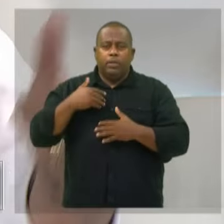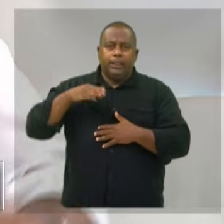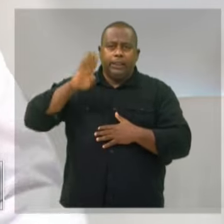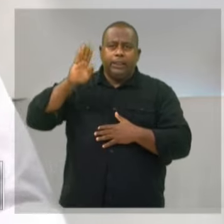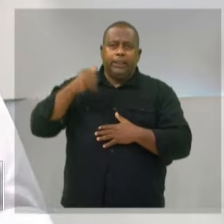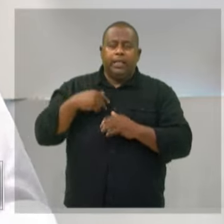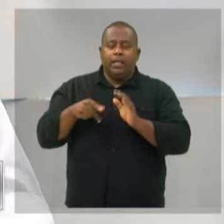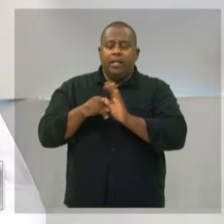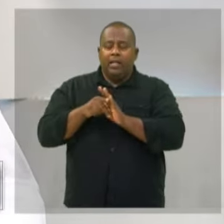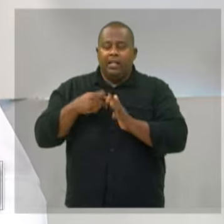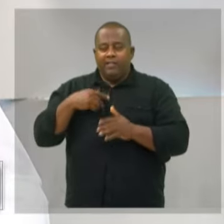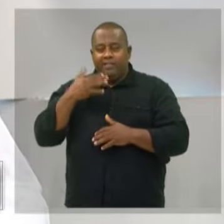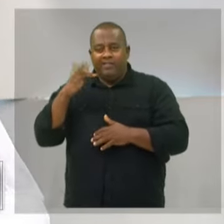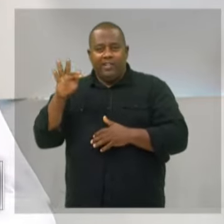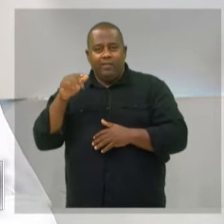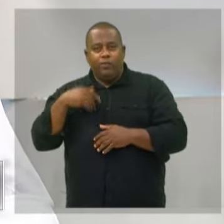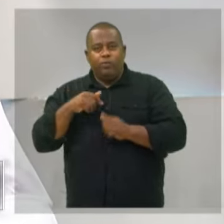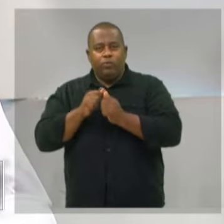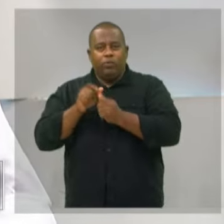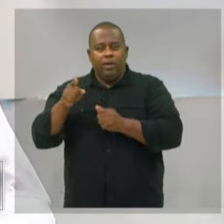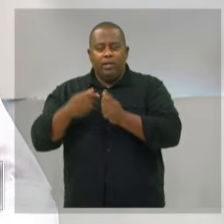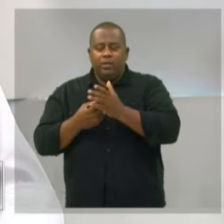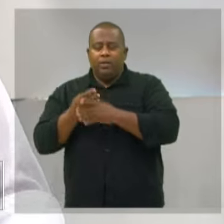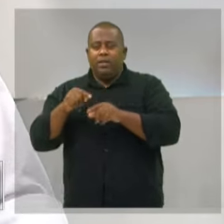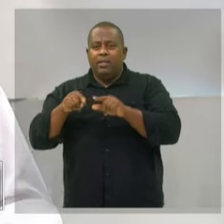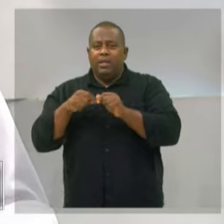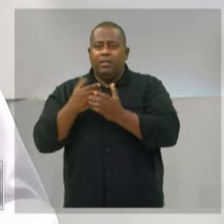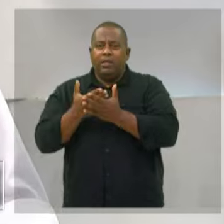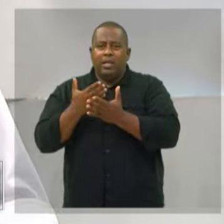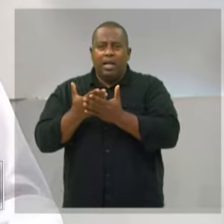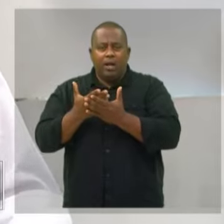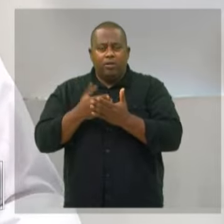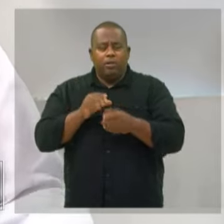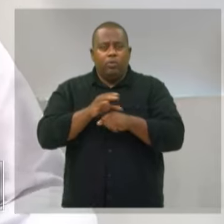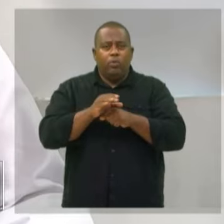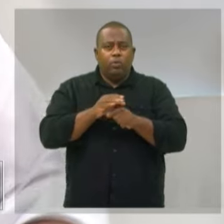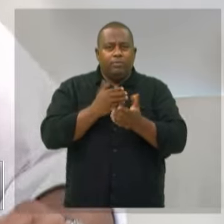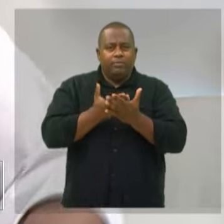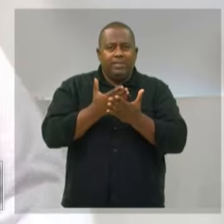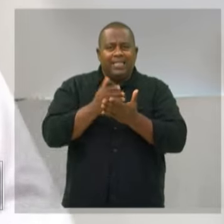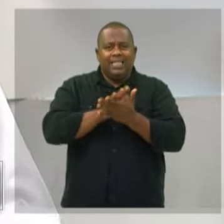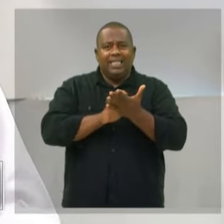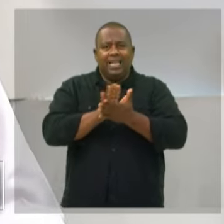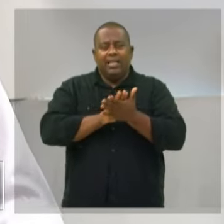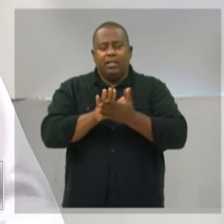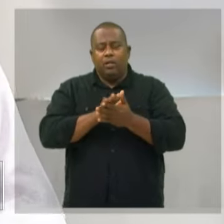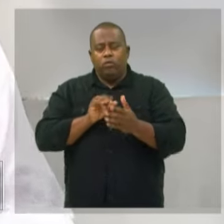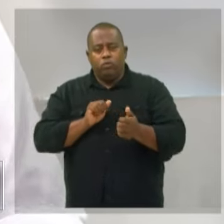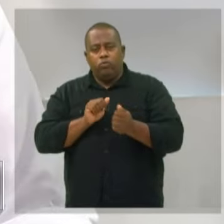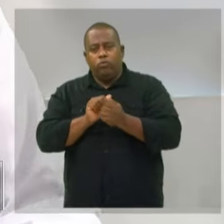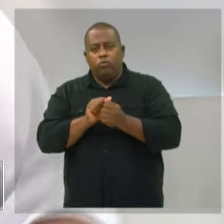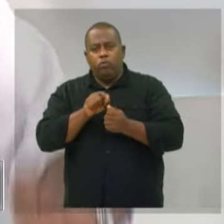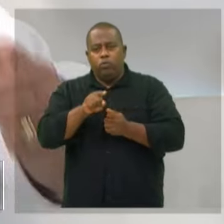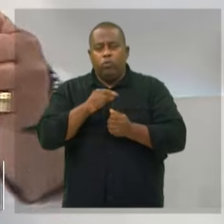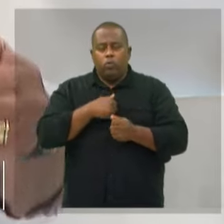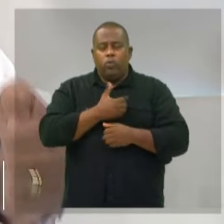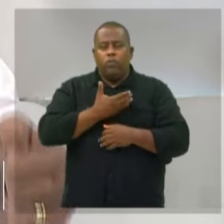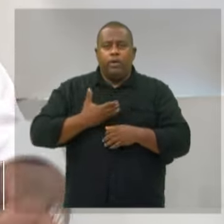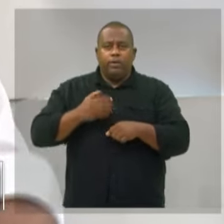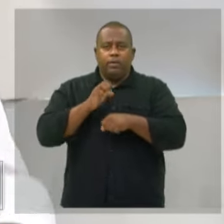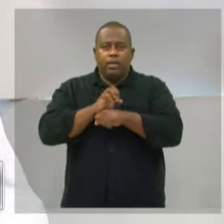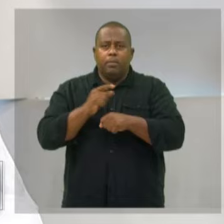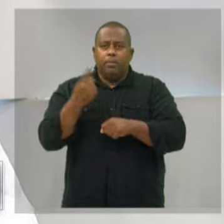linaldo junto com ele não fez uma sala de aula de qualificação nós que fizemos com o governo do estado a primeira turma e eu vou